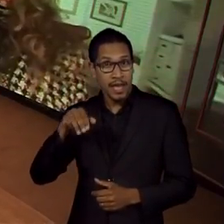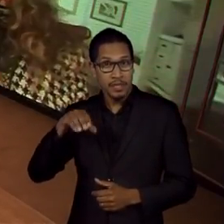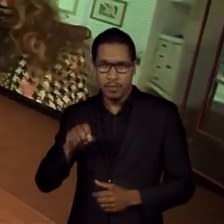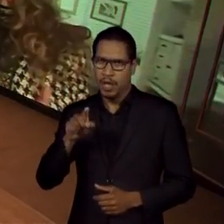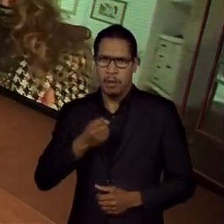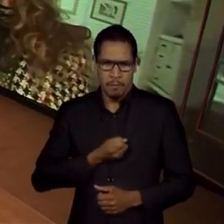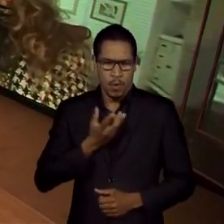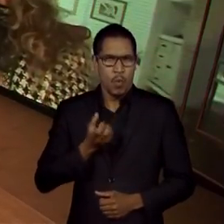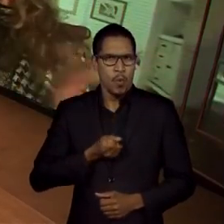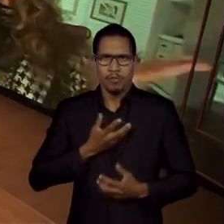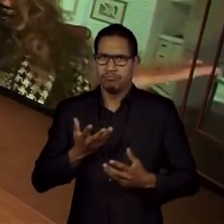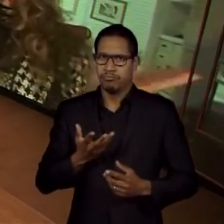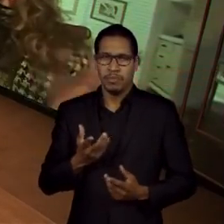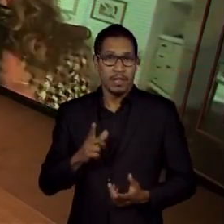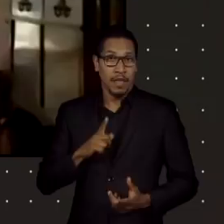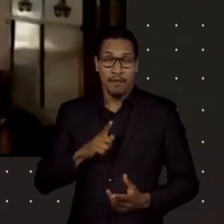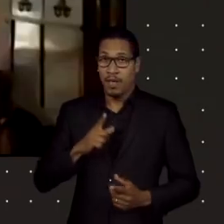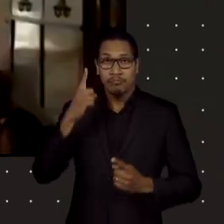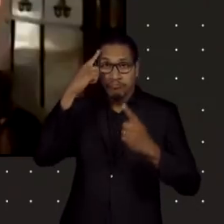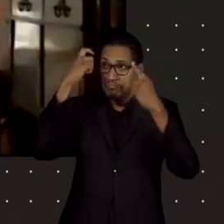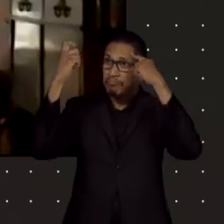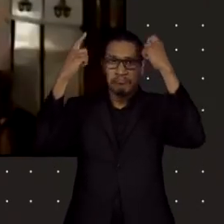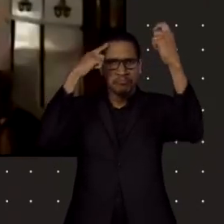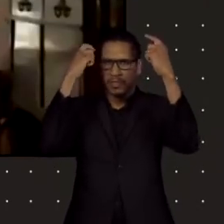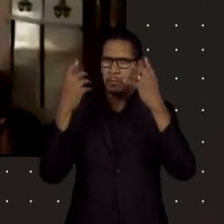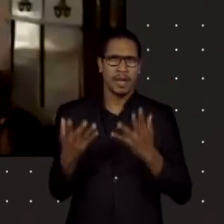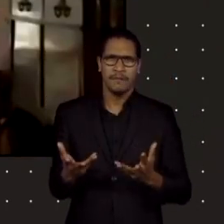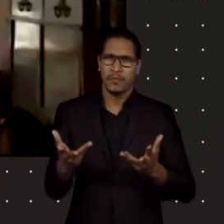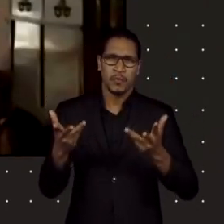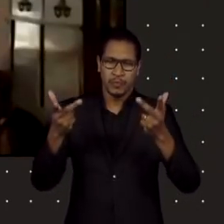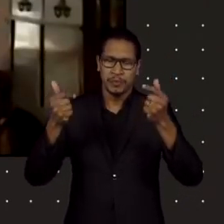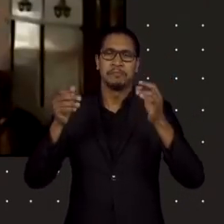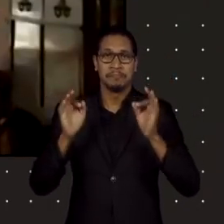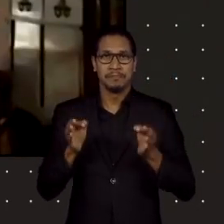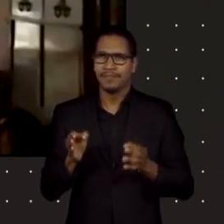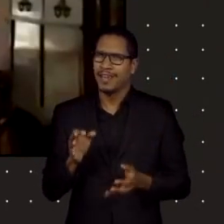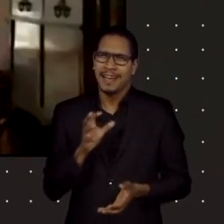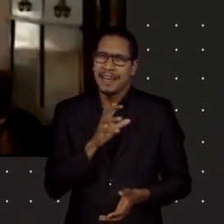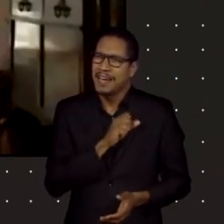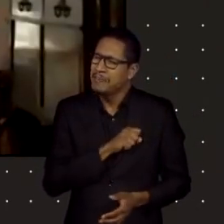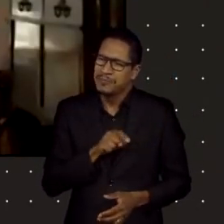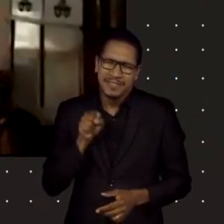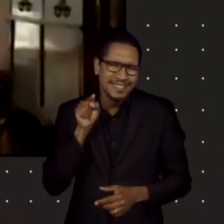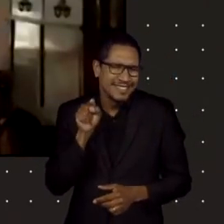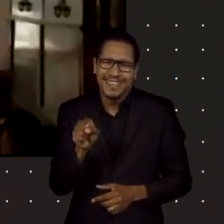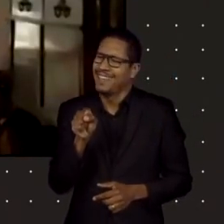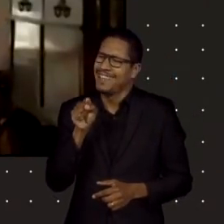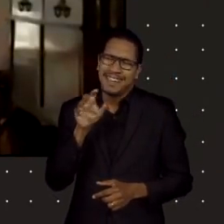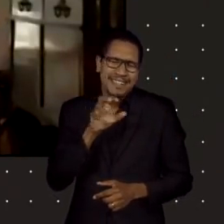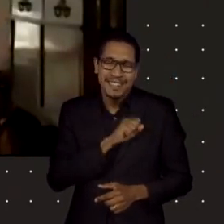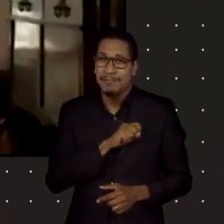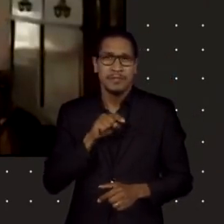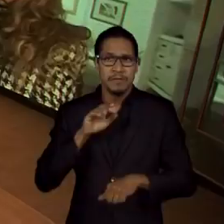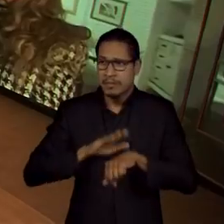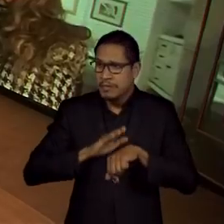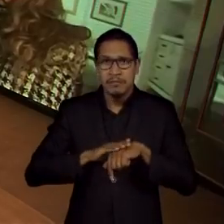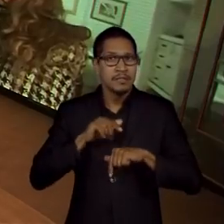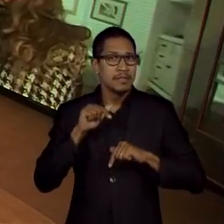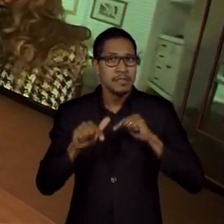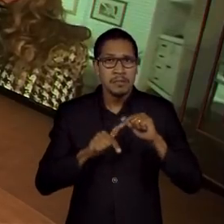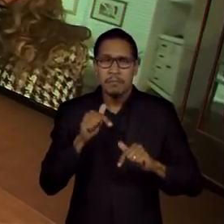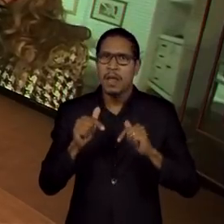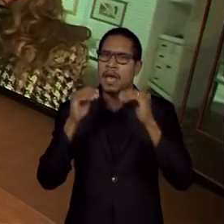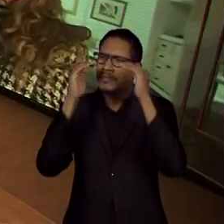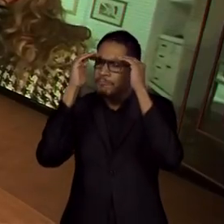contemplativo, maravilhoso, criativo, maravilhoso. Amo você, Erasmo, amo você, seu trabalho, respeito